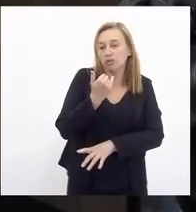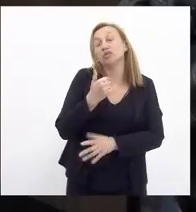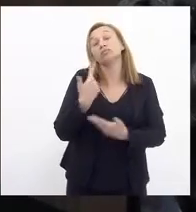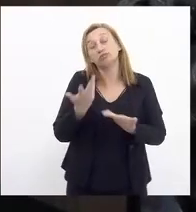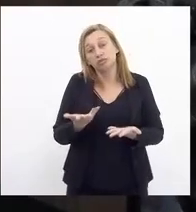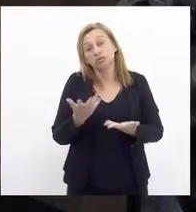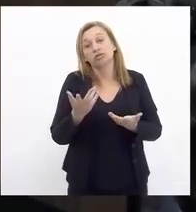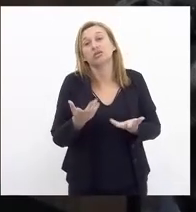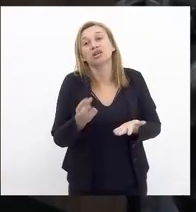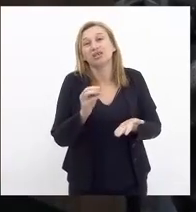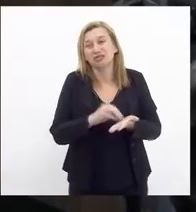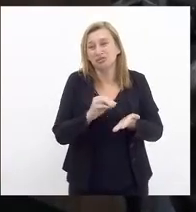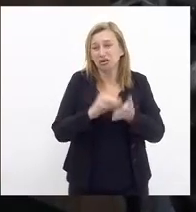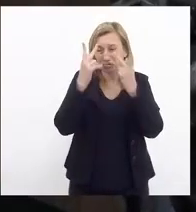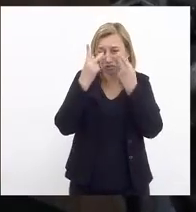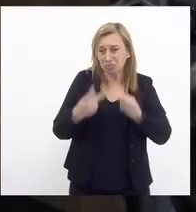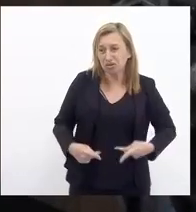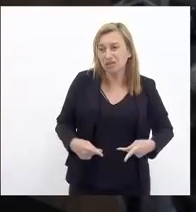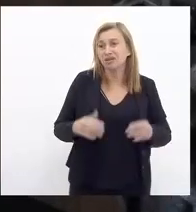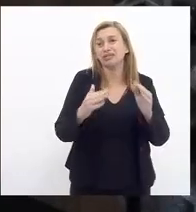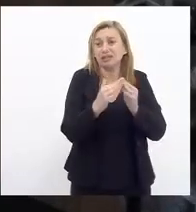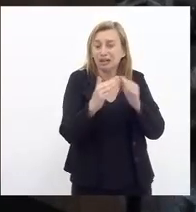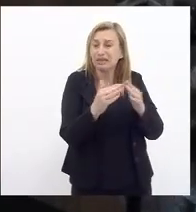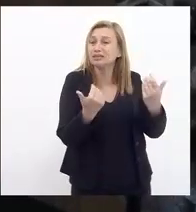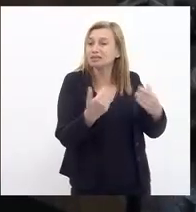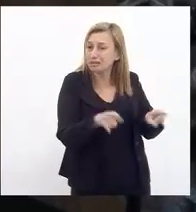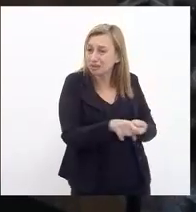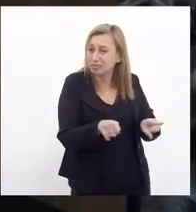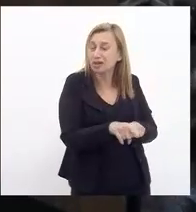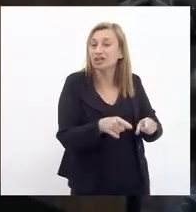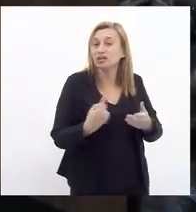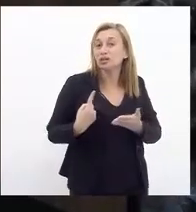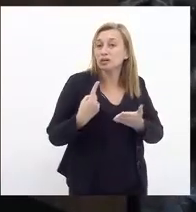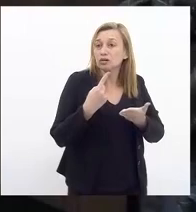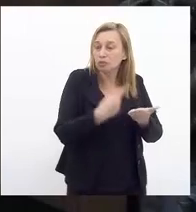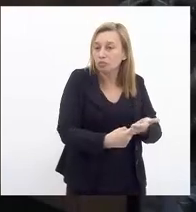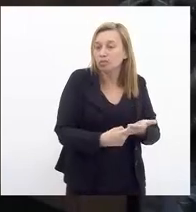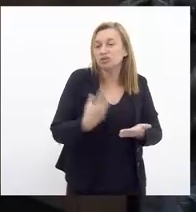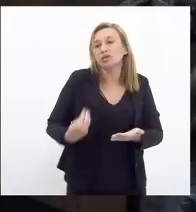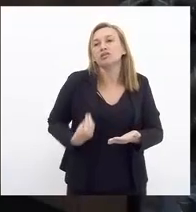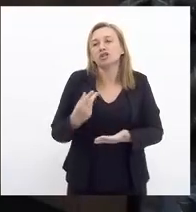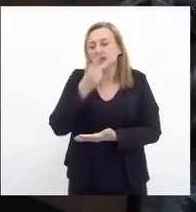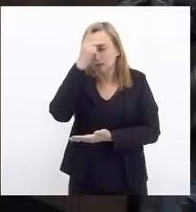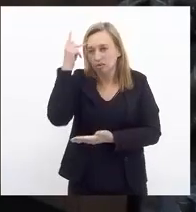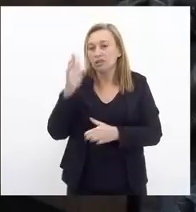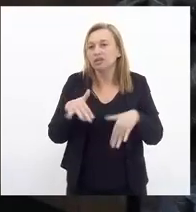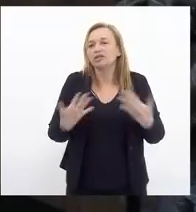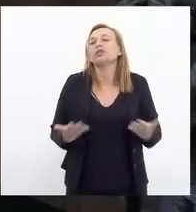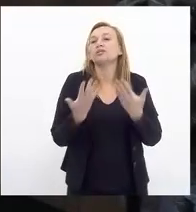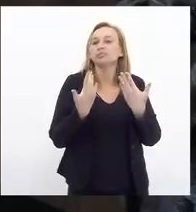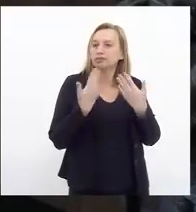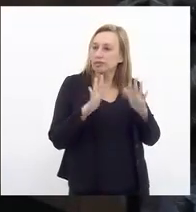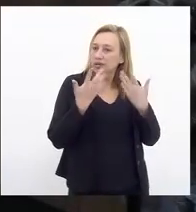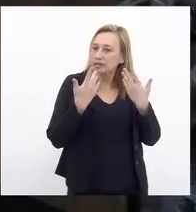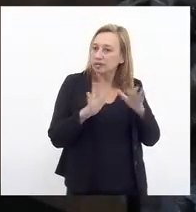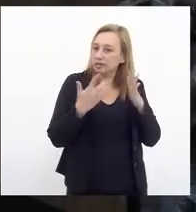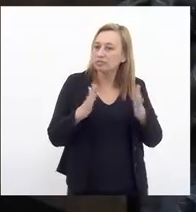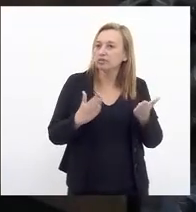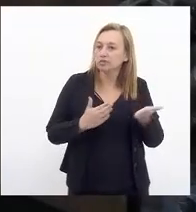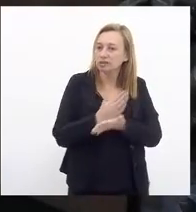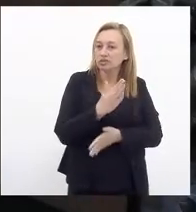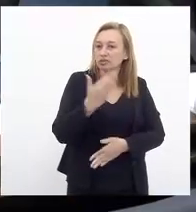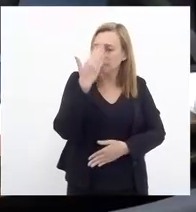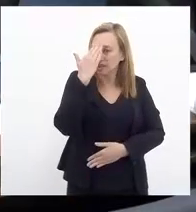completamente desumana Então essa casa também se compromete com a vida das pessoas então parabenizar pelo